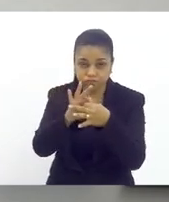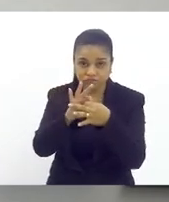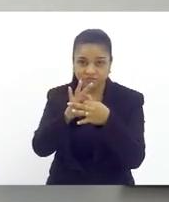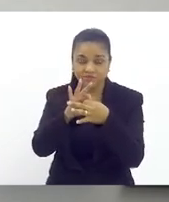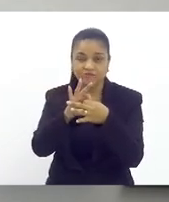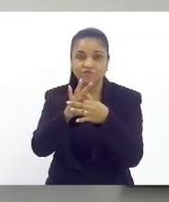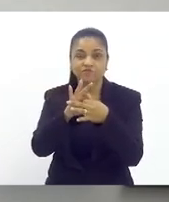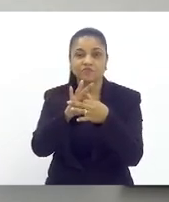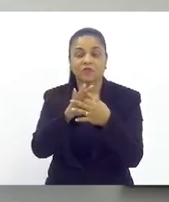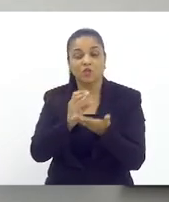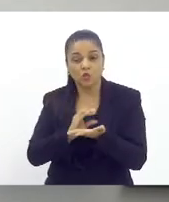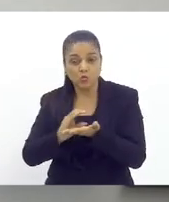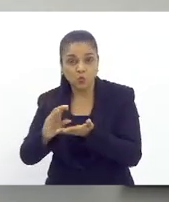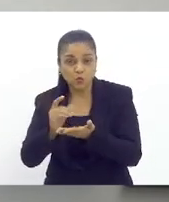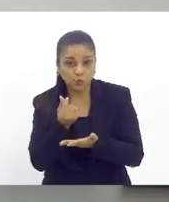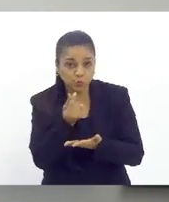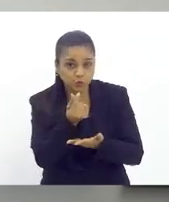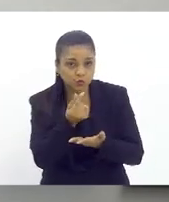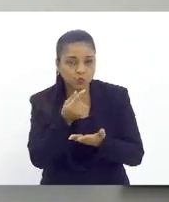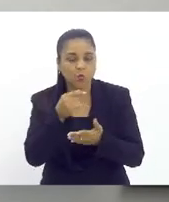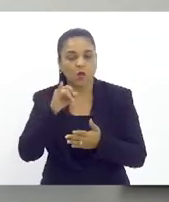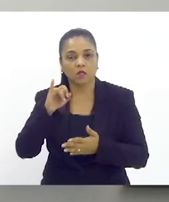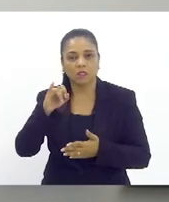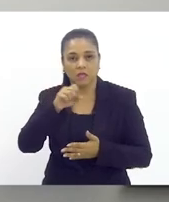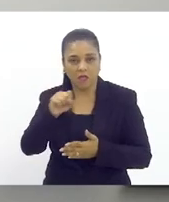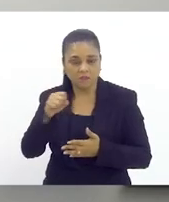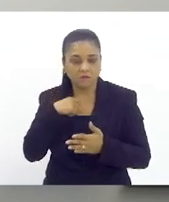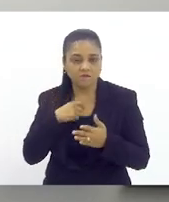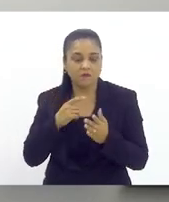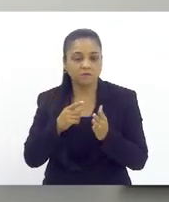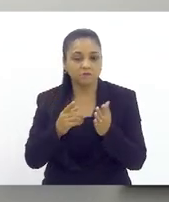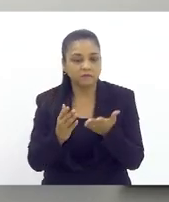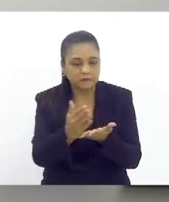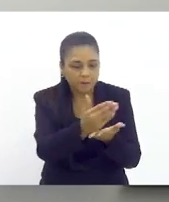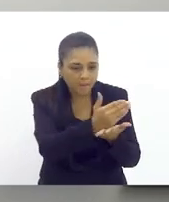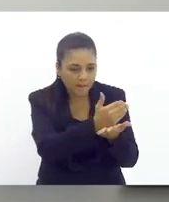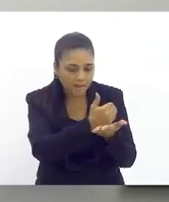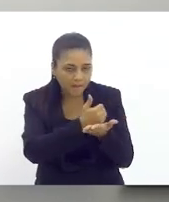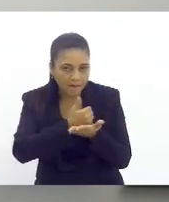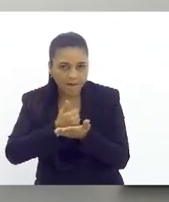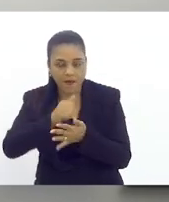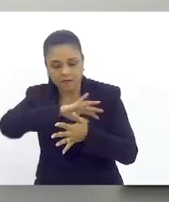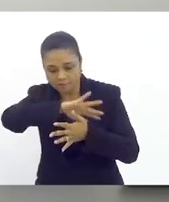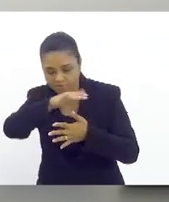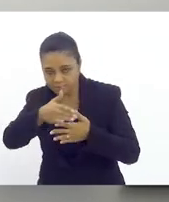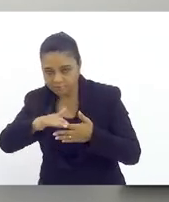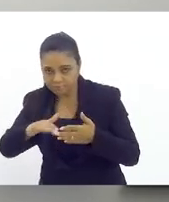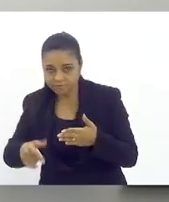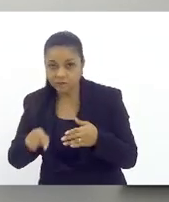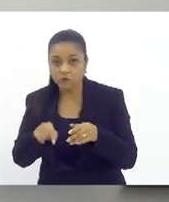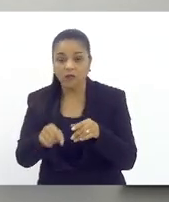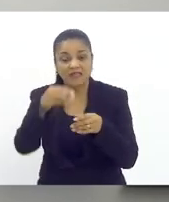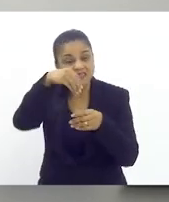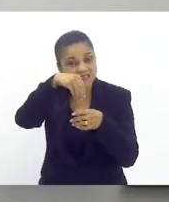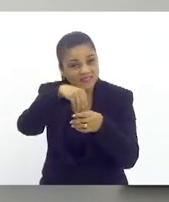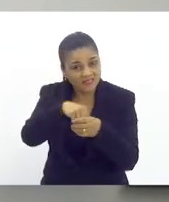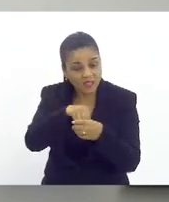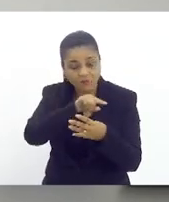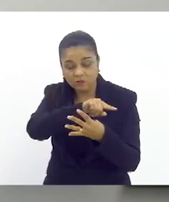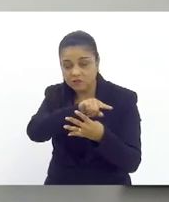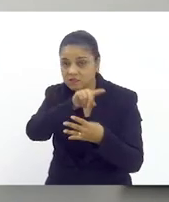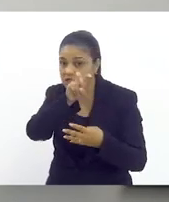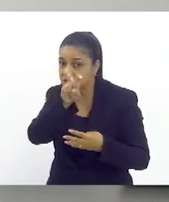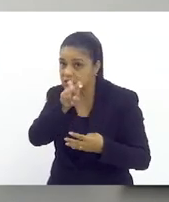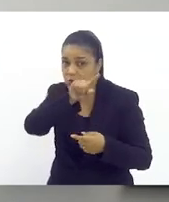e custo e esse fez essa análise para matar Atlântica inteira e chegou à conclusão de que dentro desses quase